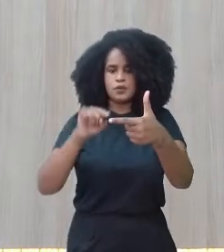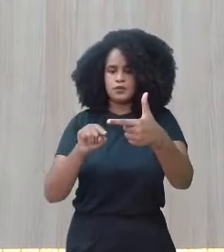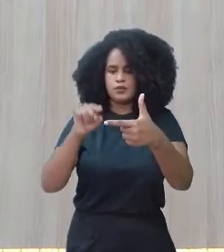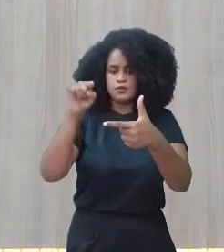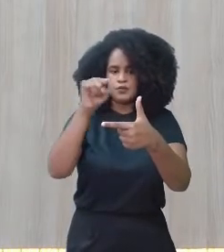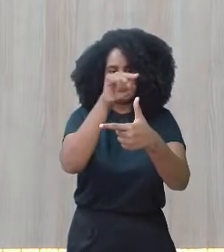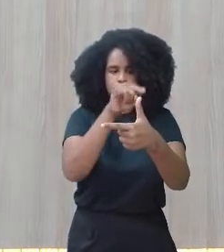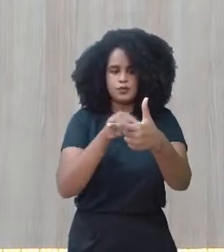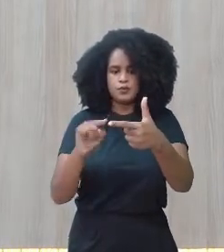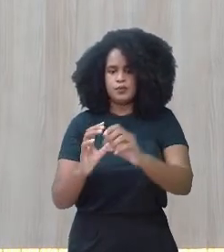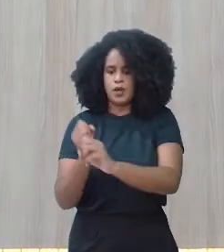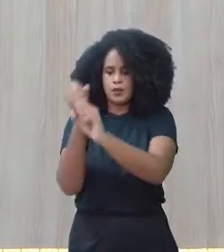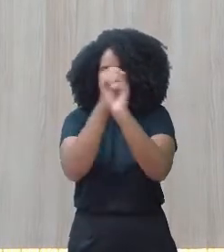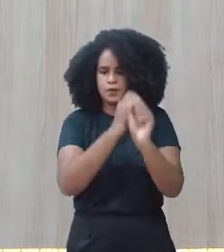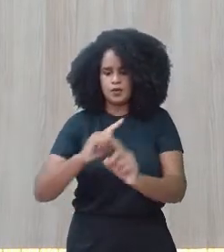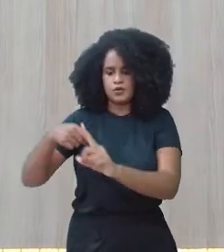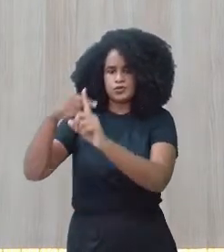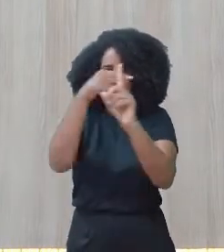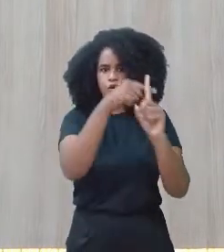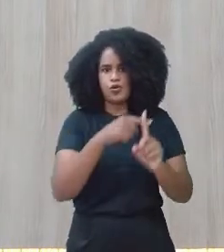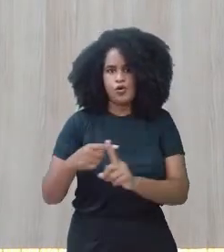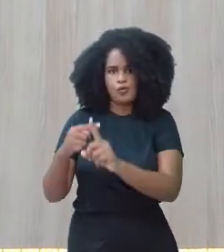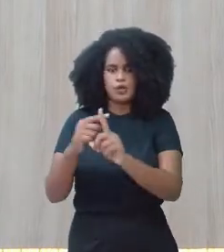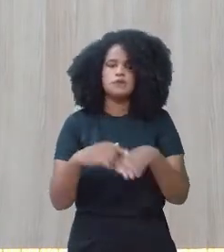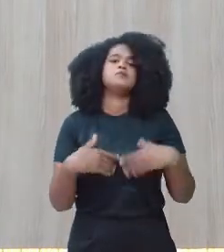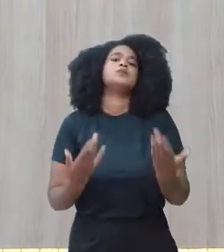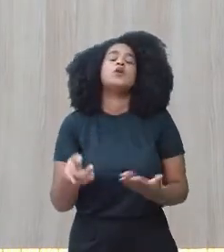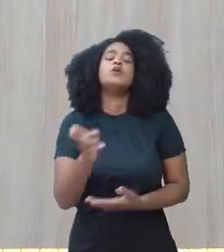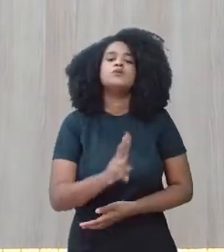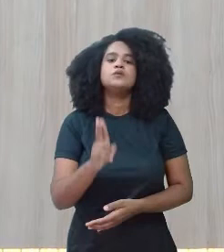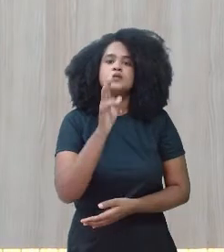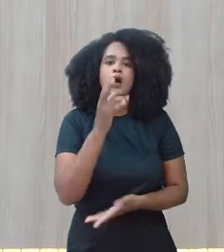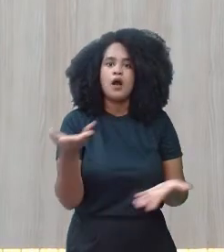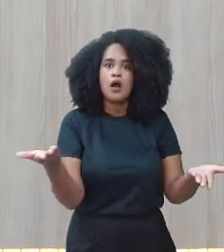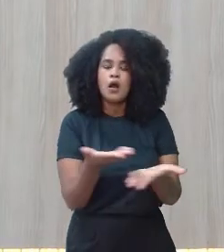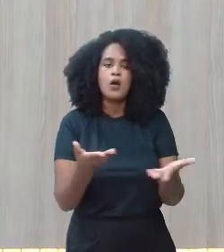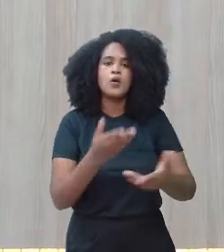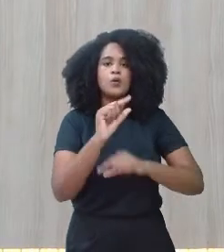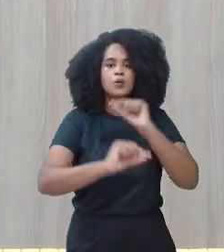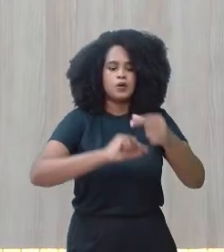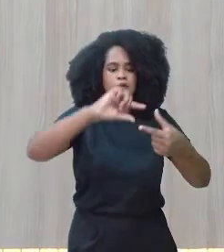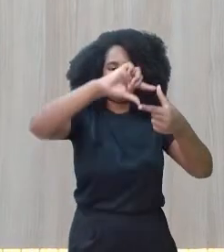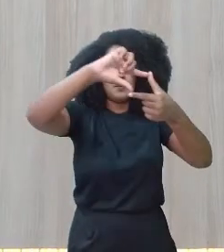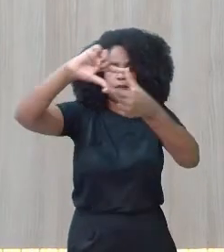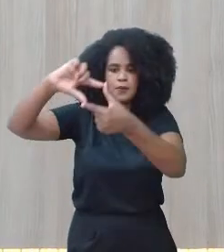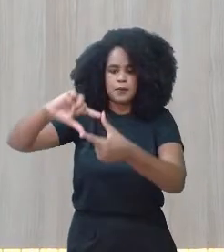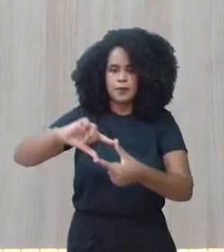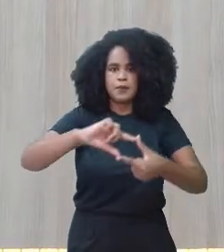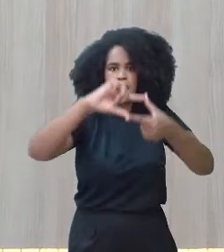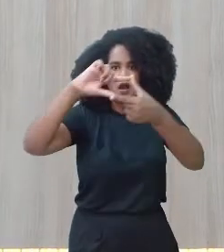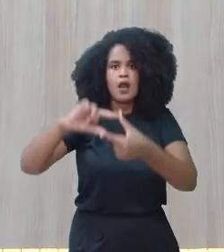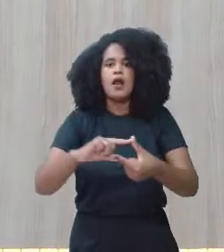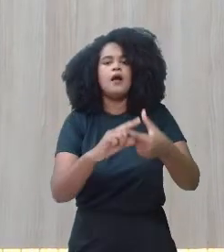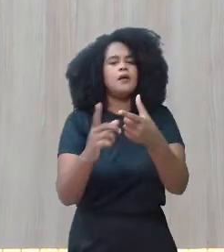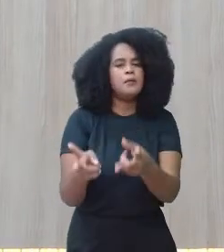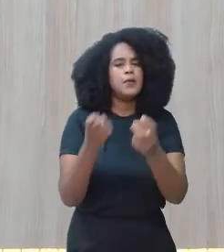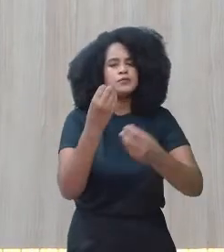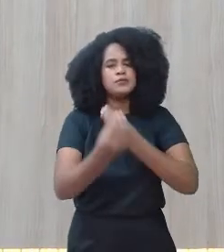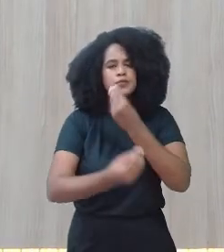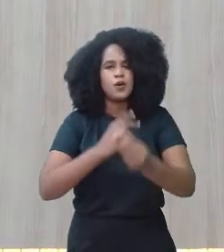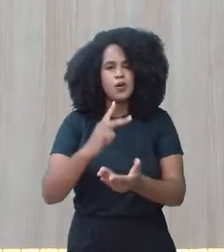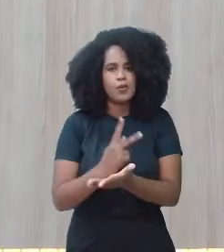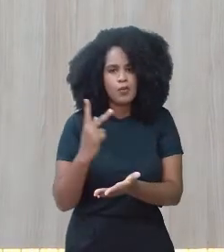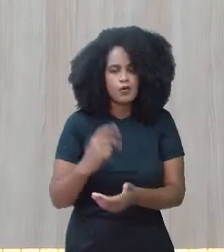bom? E aí eu vou usar uma malha quadriculada para a gente começar a estudar isso e perceber essa